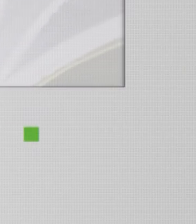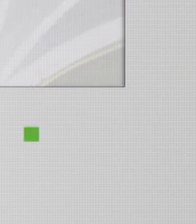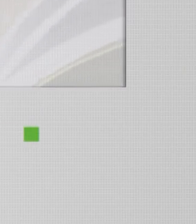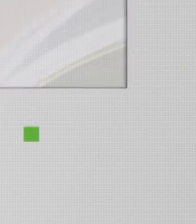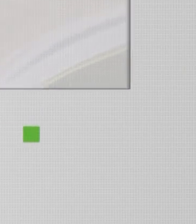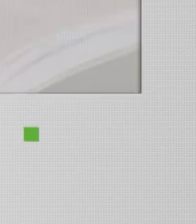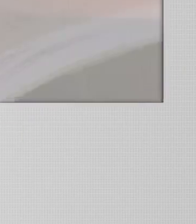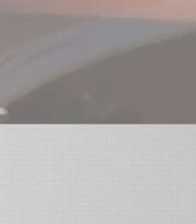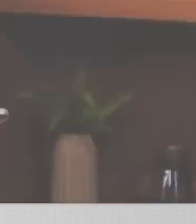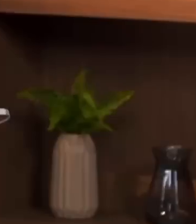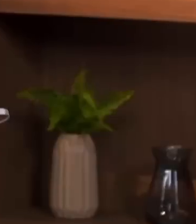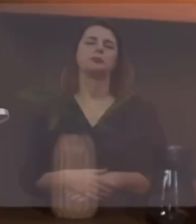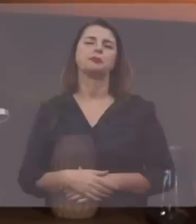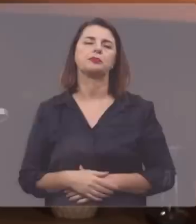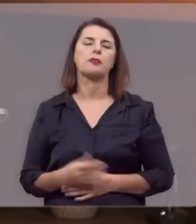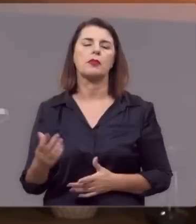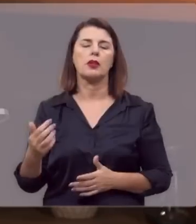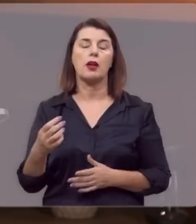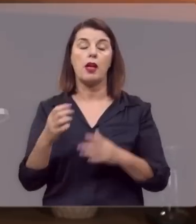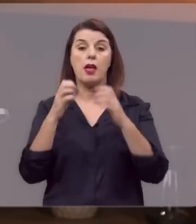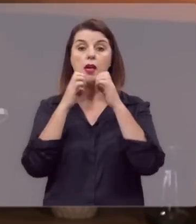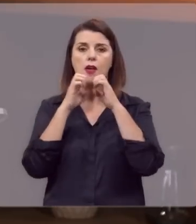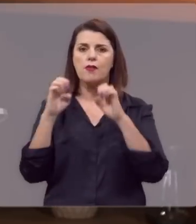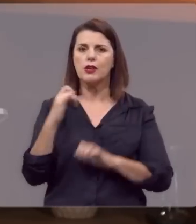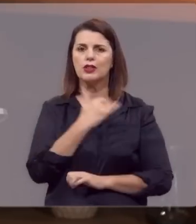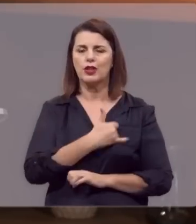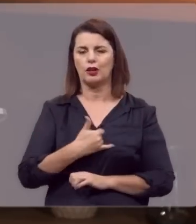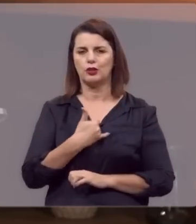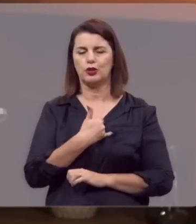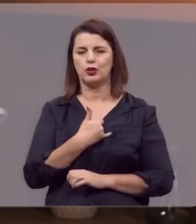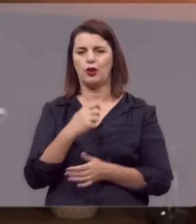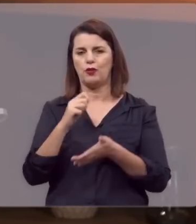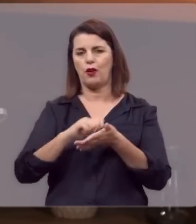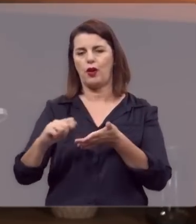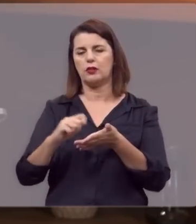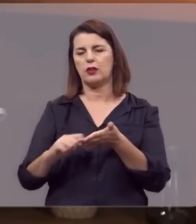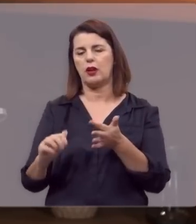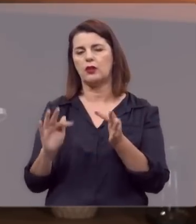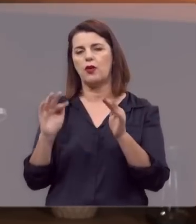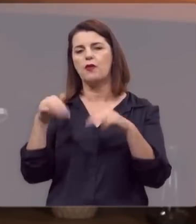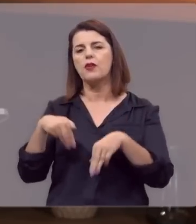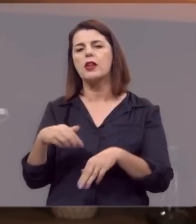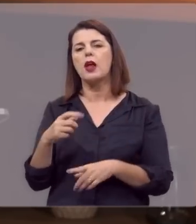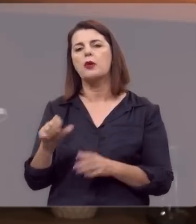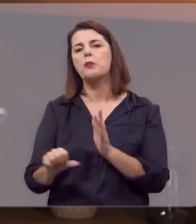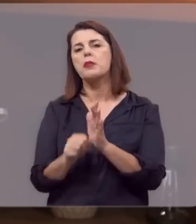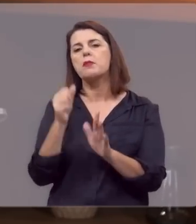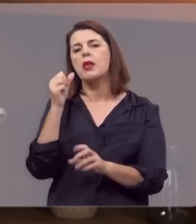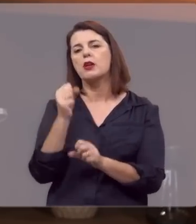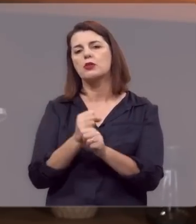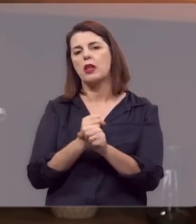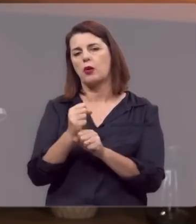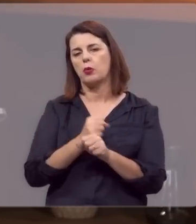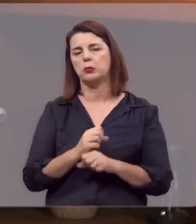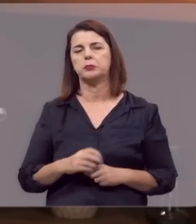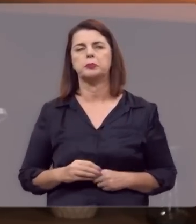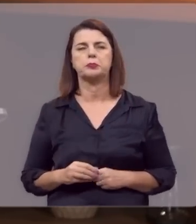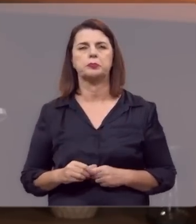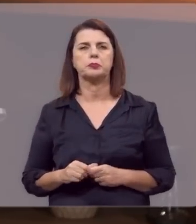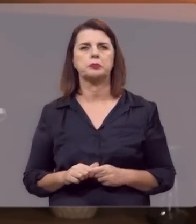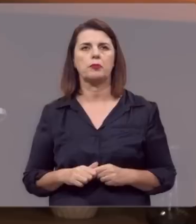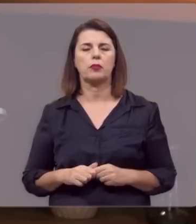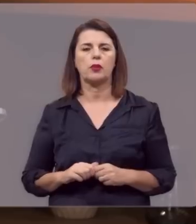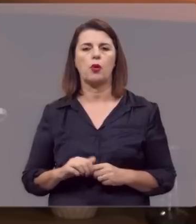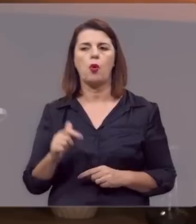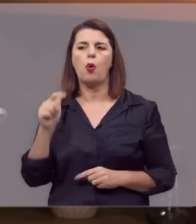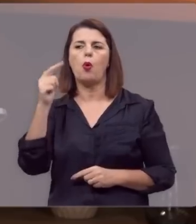ela. O Evangelho de João foi escrito no final do primeiro século, quando os